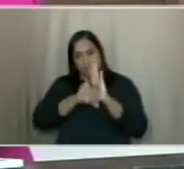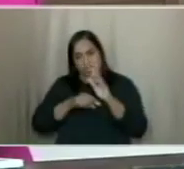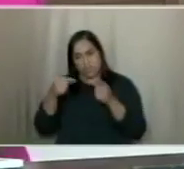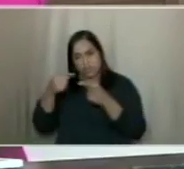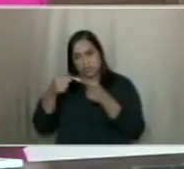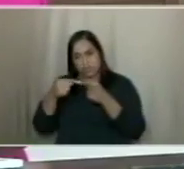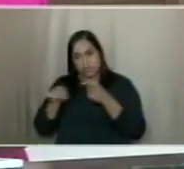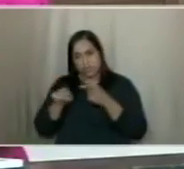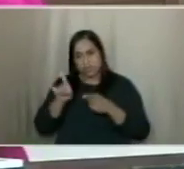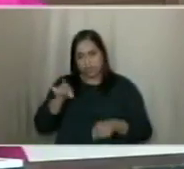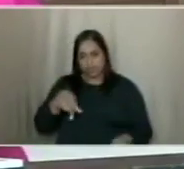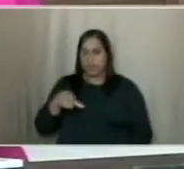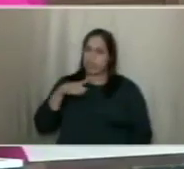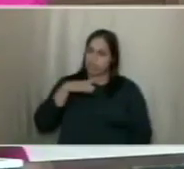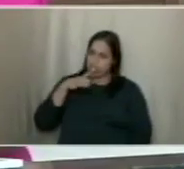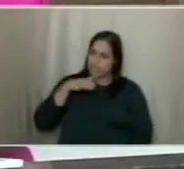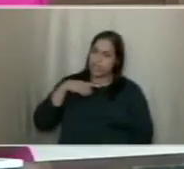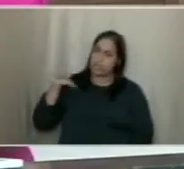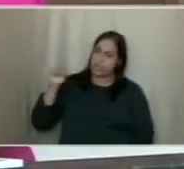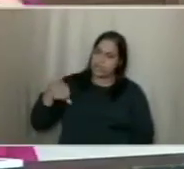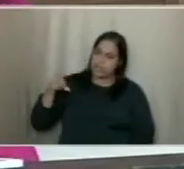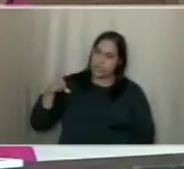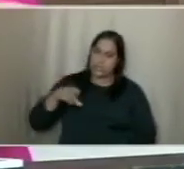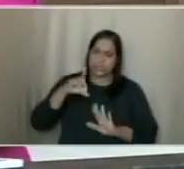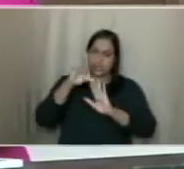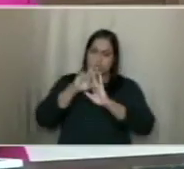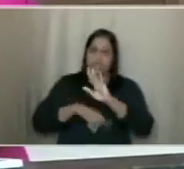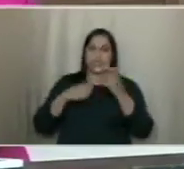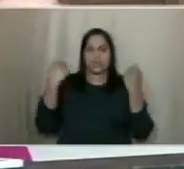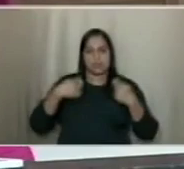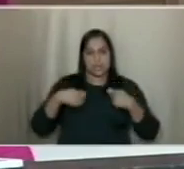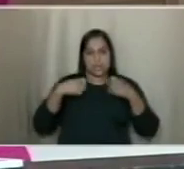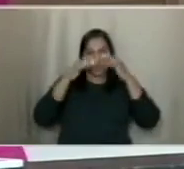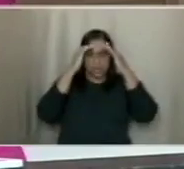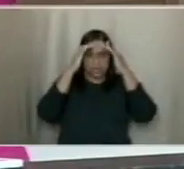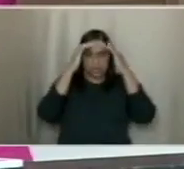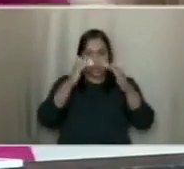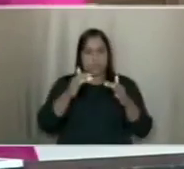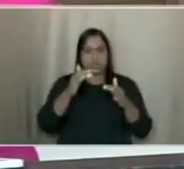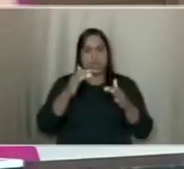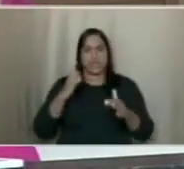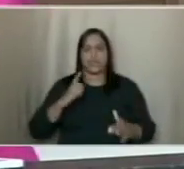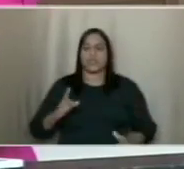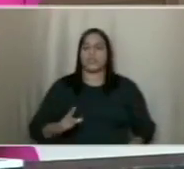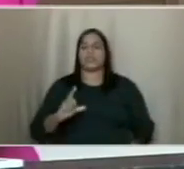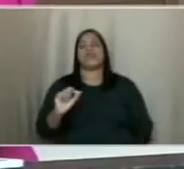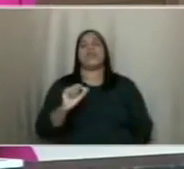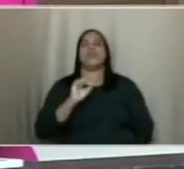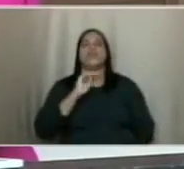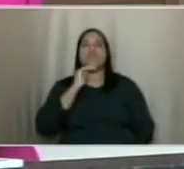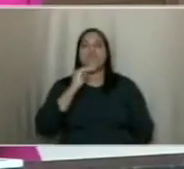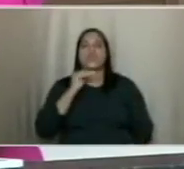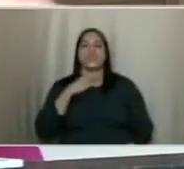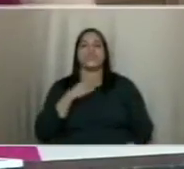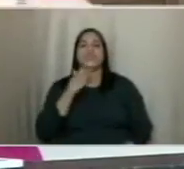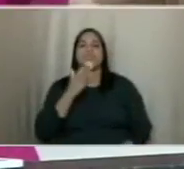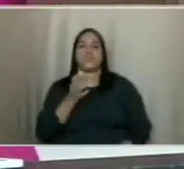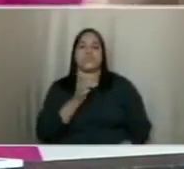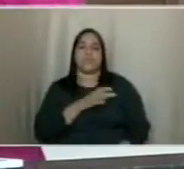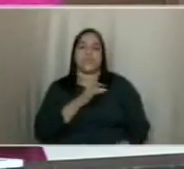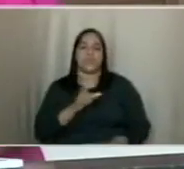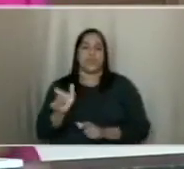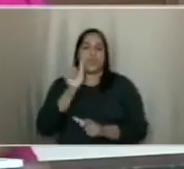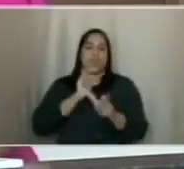discordar não tem total direito e tem que ser respeitado eu tenho que sair por ali de cabeça erguida sem medo de estar sendo